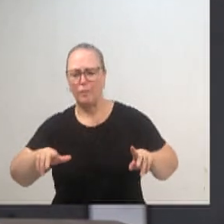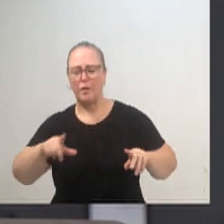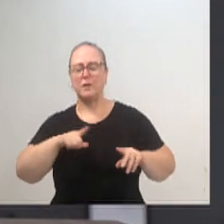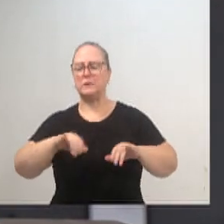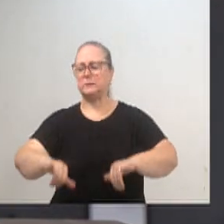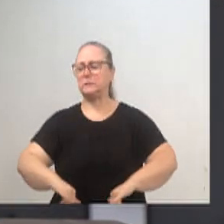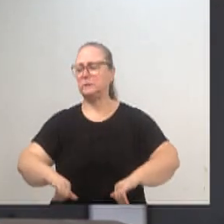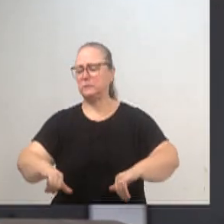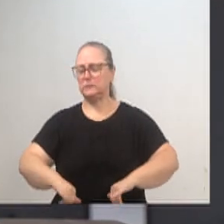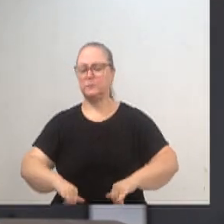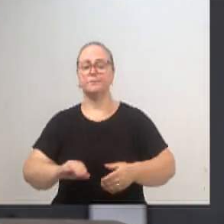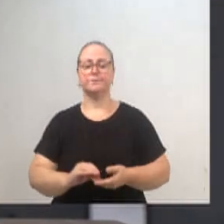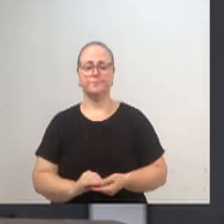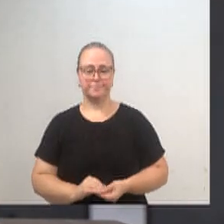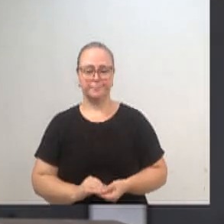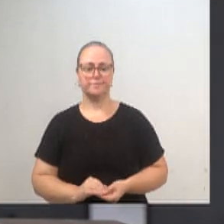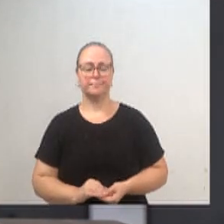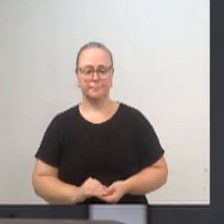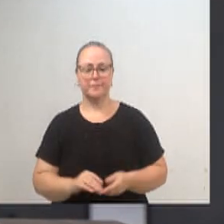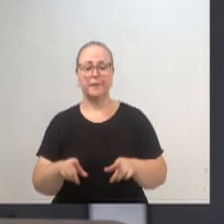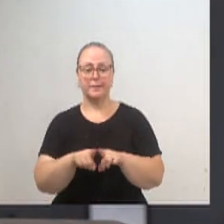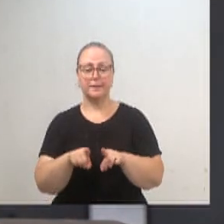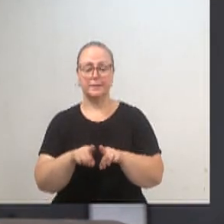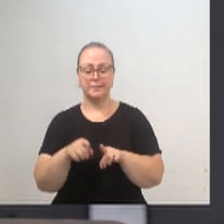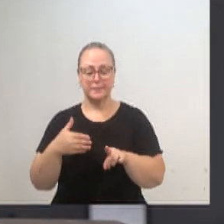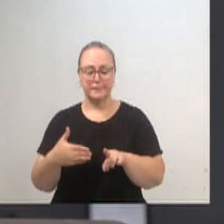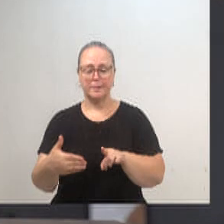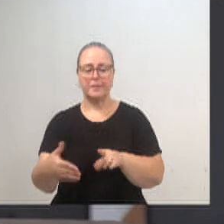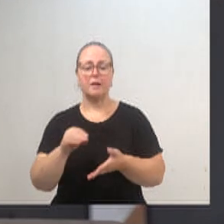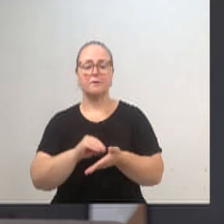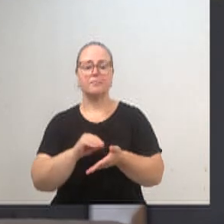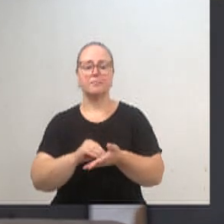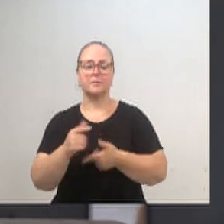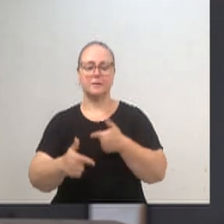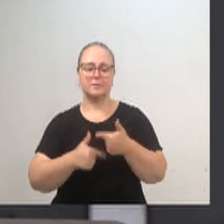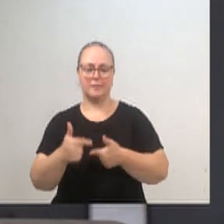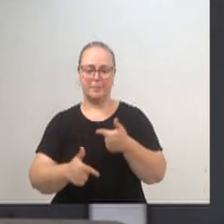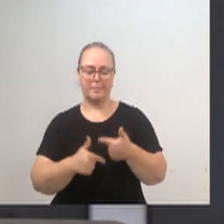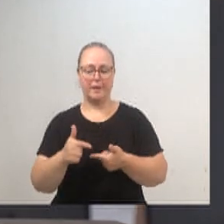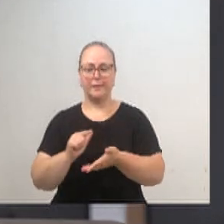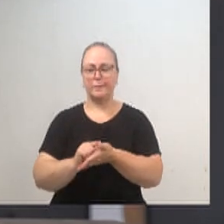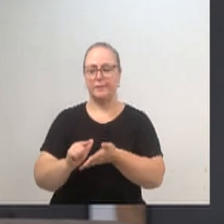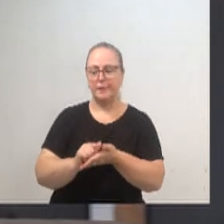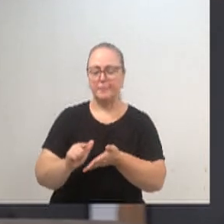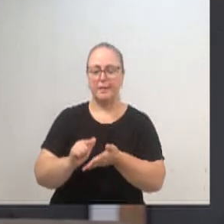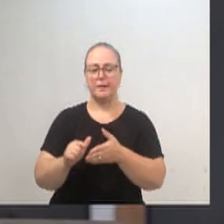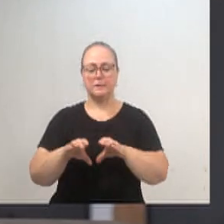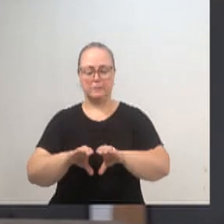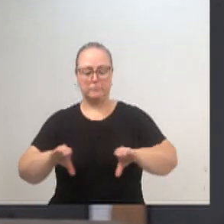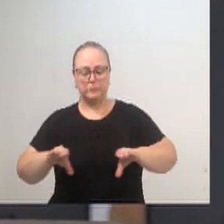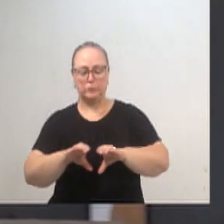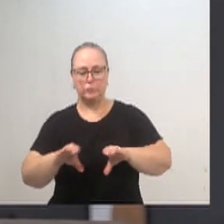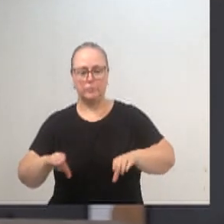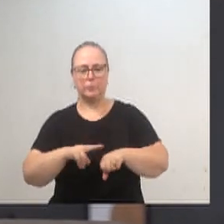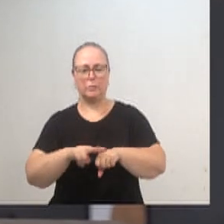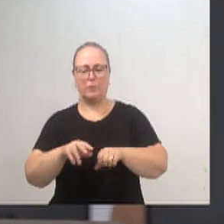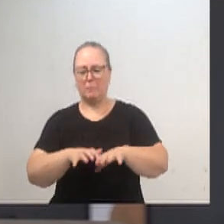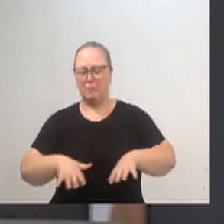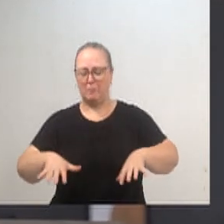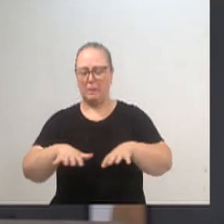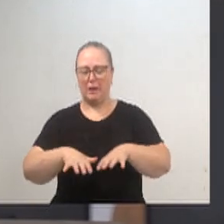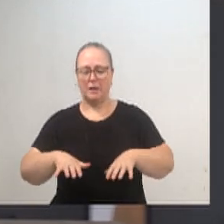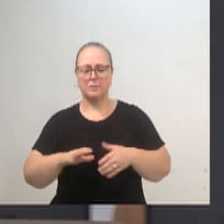sofrido alagamentos, enxurradas, e muito disso por falta desse trabalho de desassoreamento, de limpeza, tubulações entupidas, o mato toma conta. Parece que um